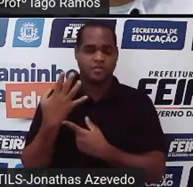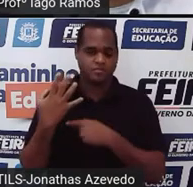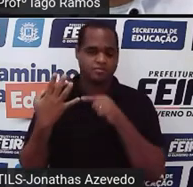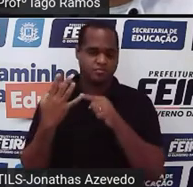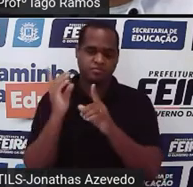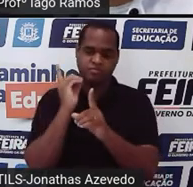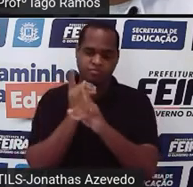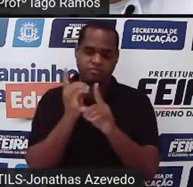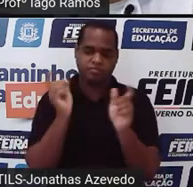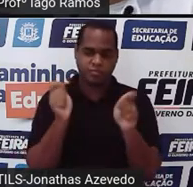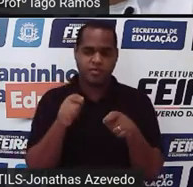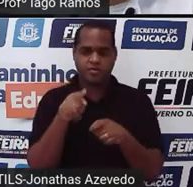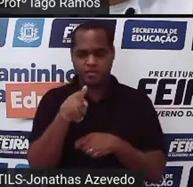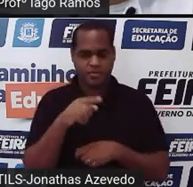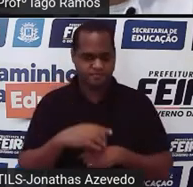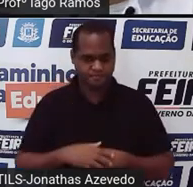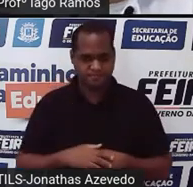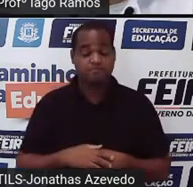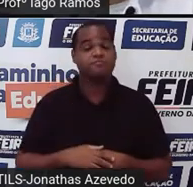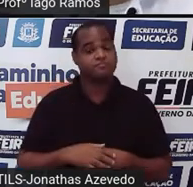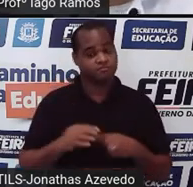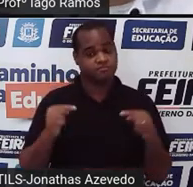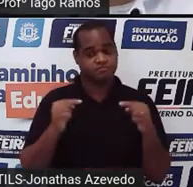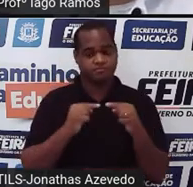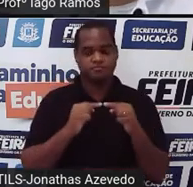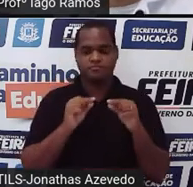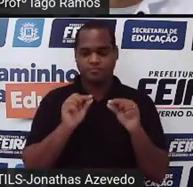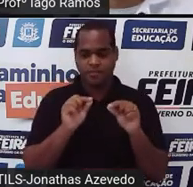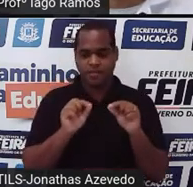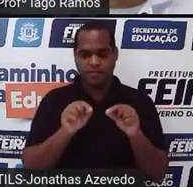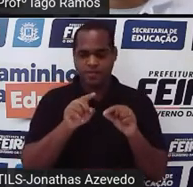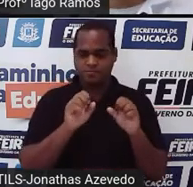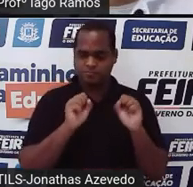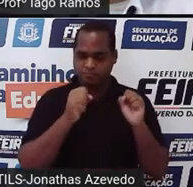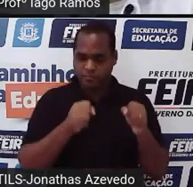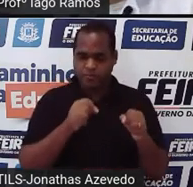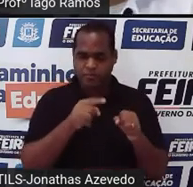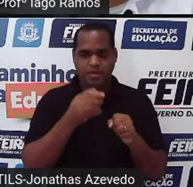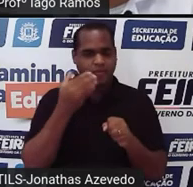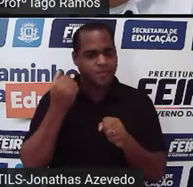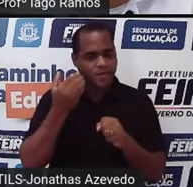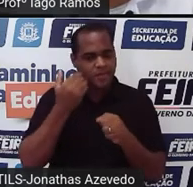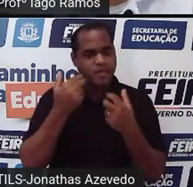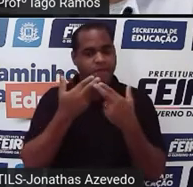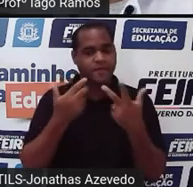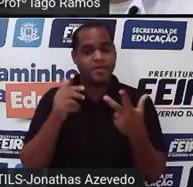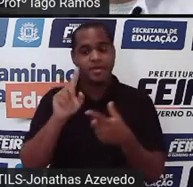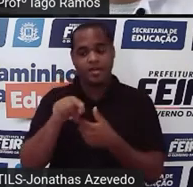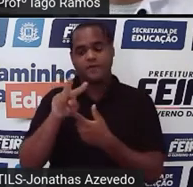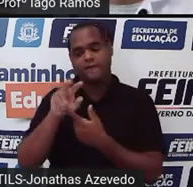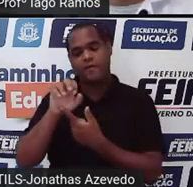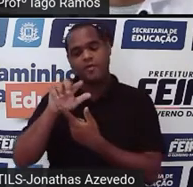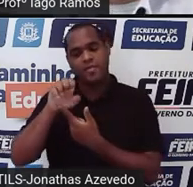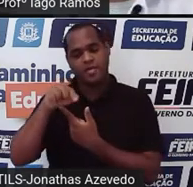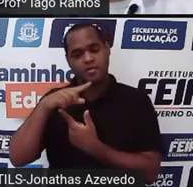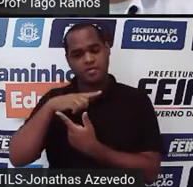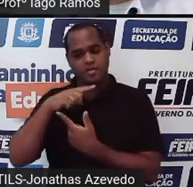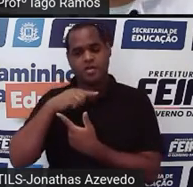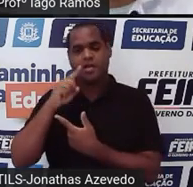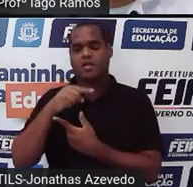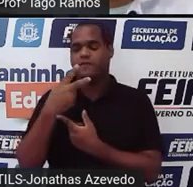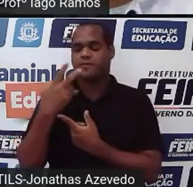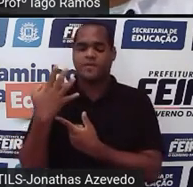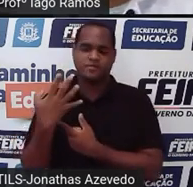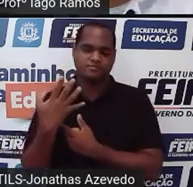tá dessa forma a gente está construindo um paralelepípedo onde o volume dele vai ser uma medida